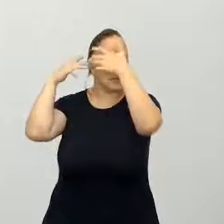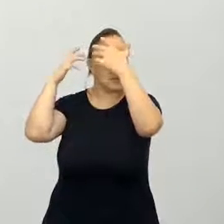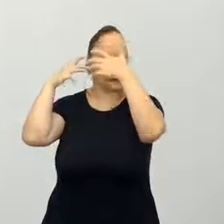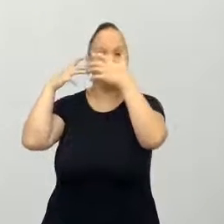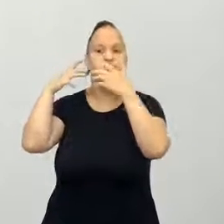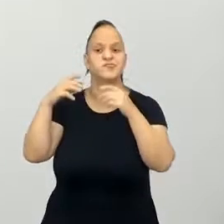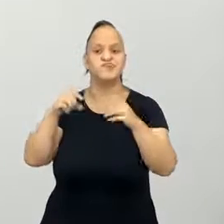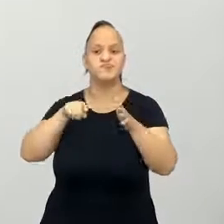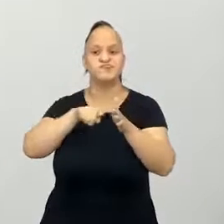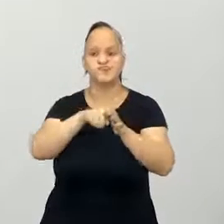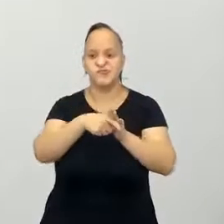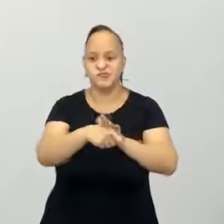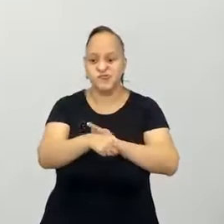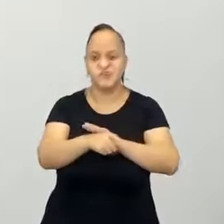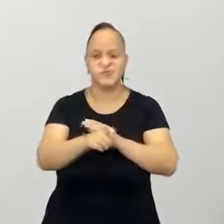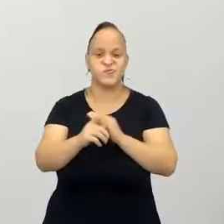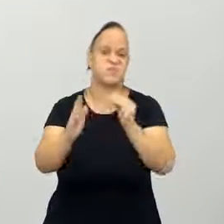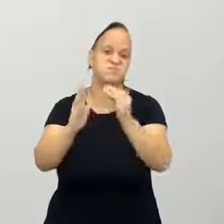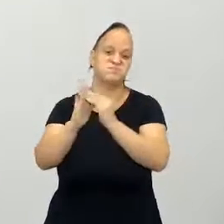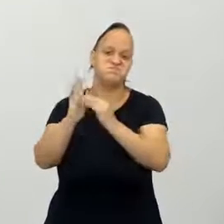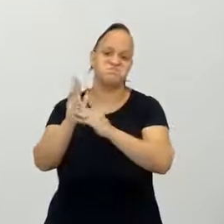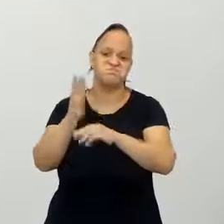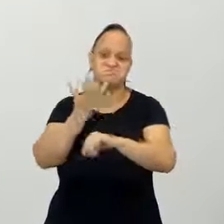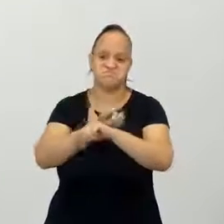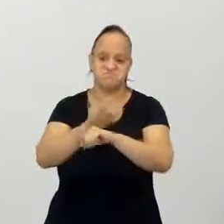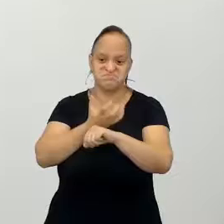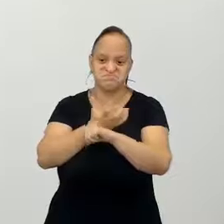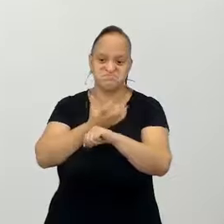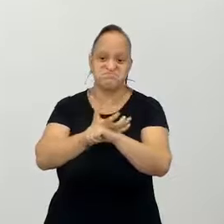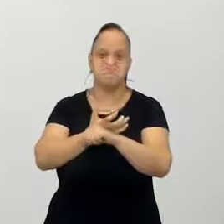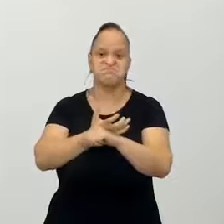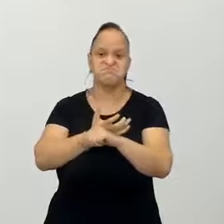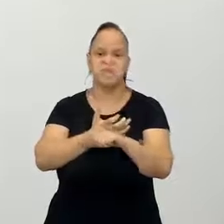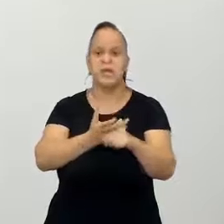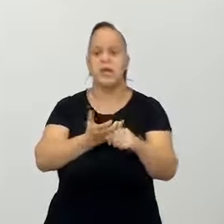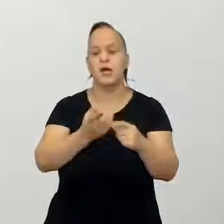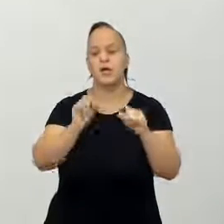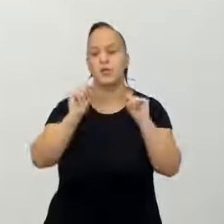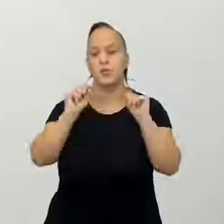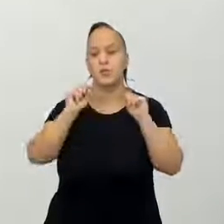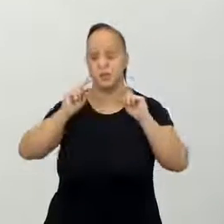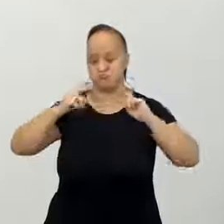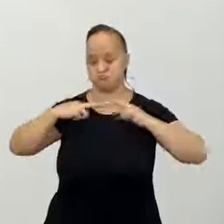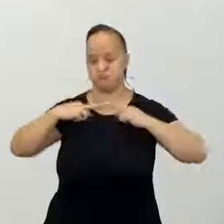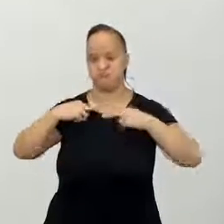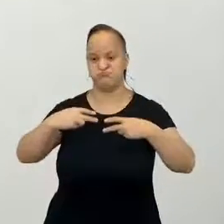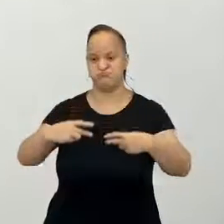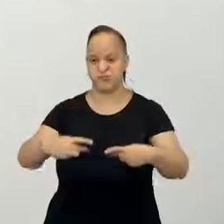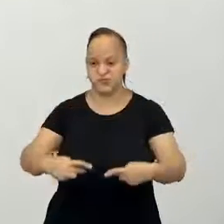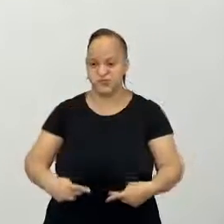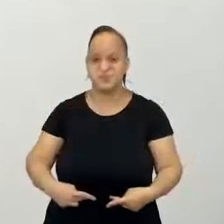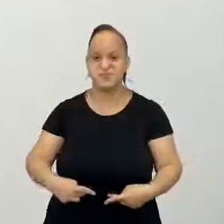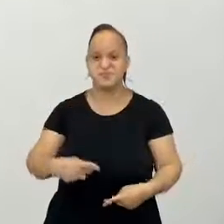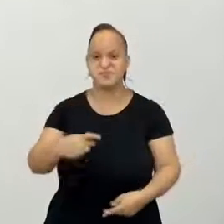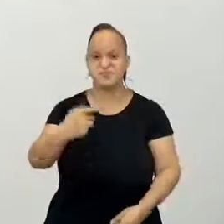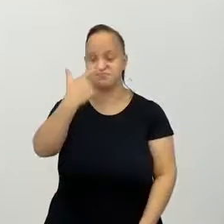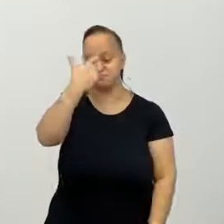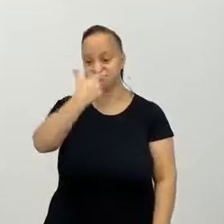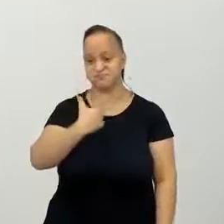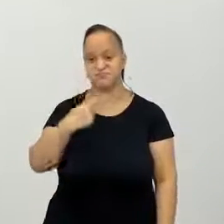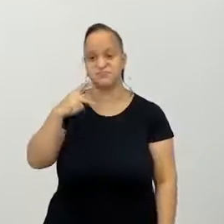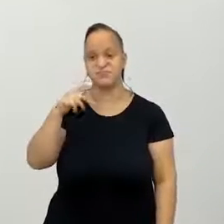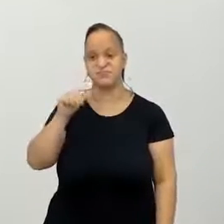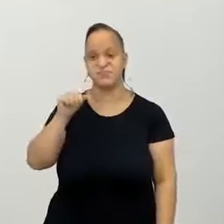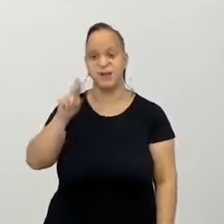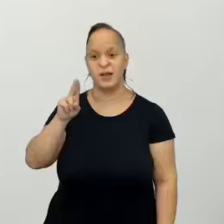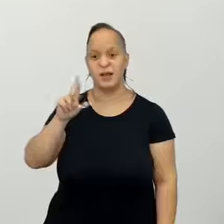nosso aprofundamento curricular. A gente está trabalhando com o Superar Desafio de Humanas. O meu nome é Paula Assis, eu sou formadora aqui